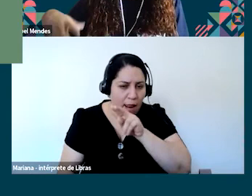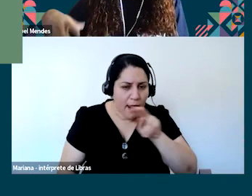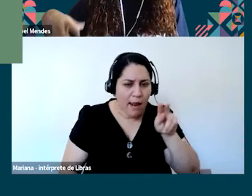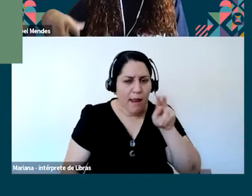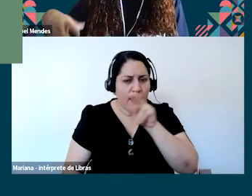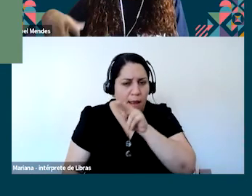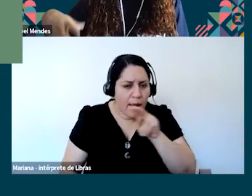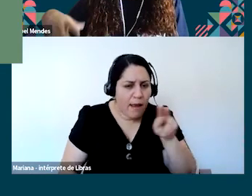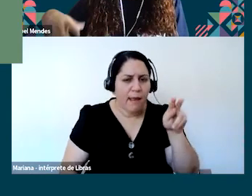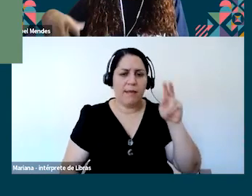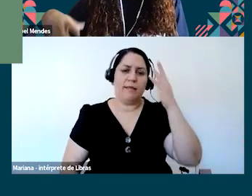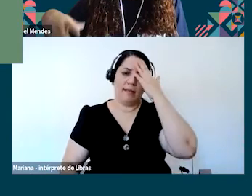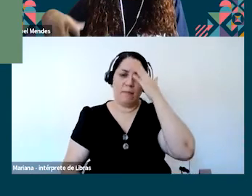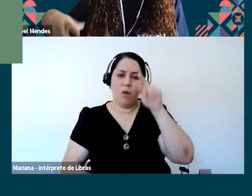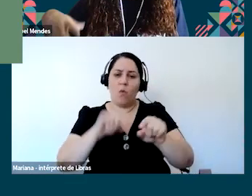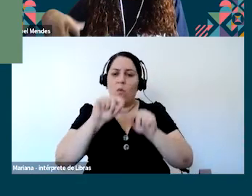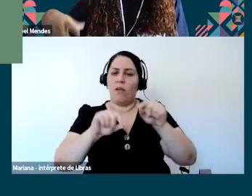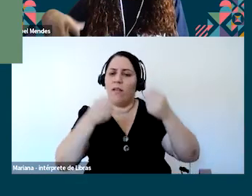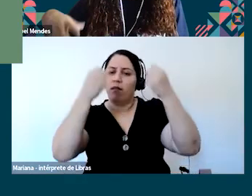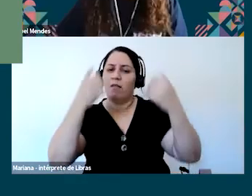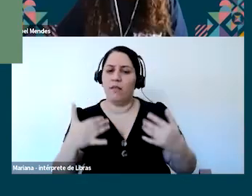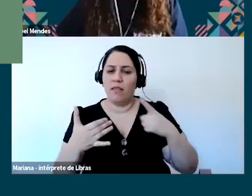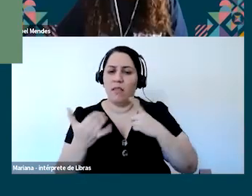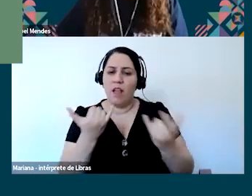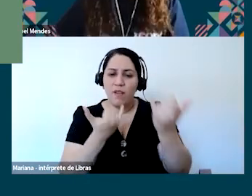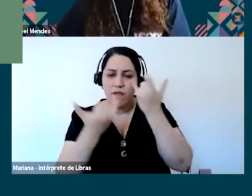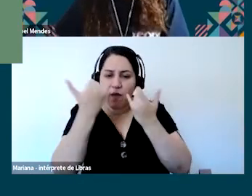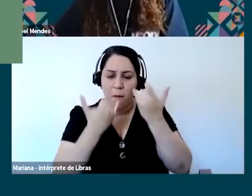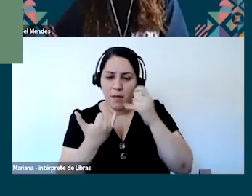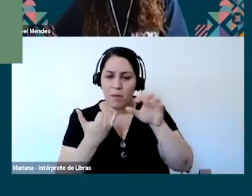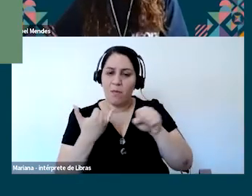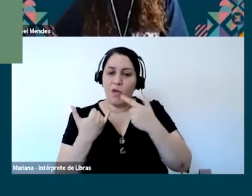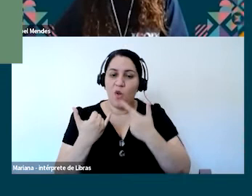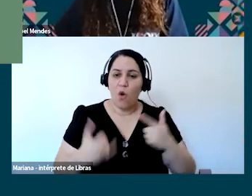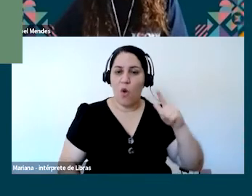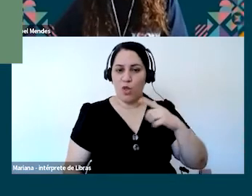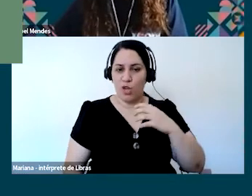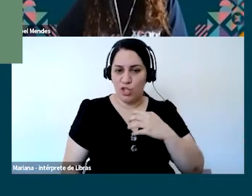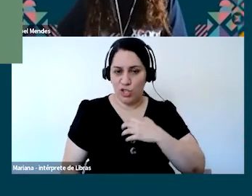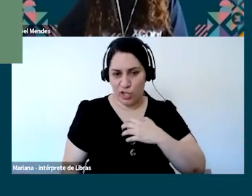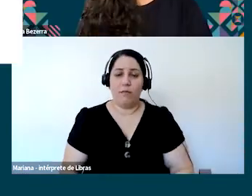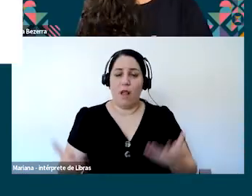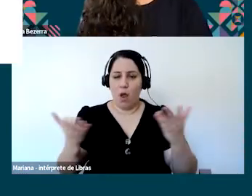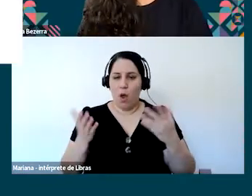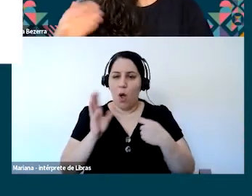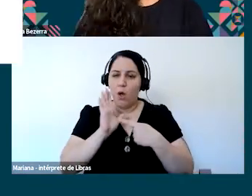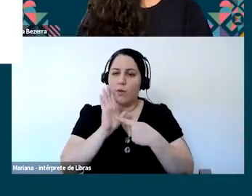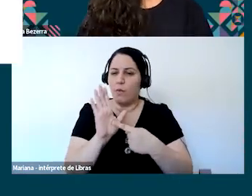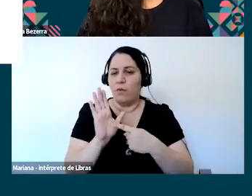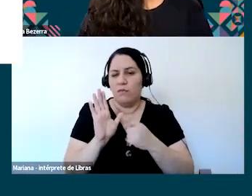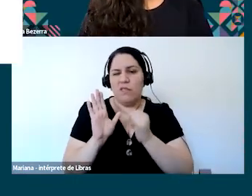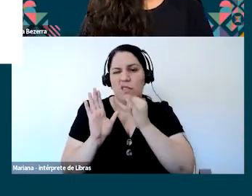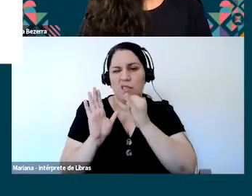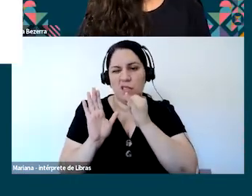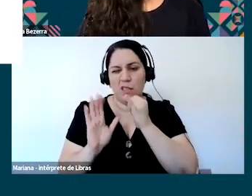aquela informação. Então, eu vou conseguir ter essa informação de uma outra forma. A gente